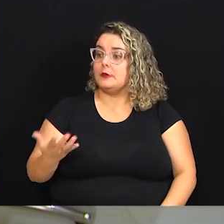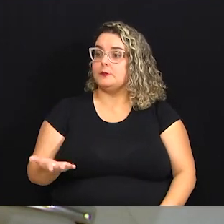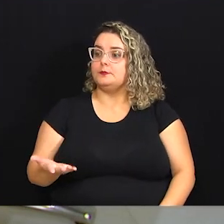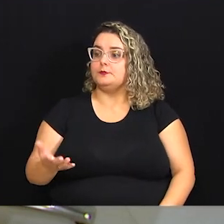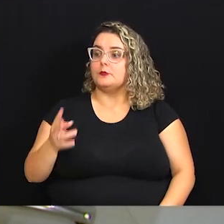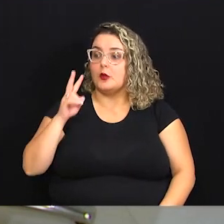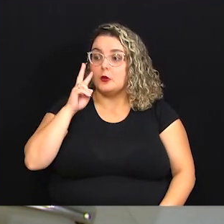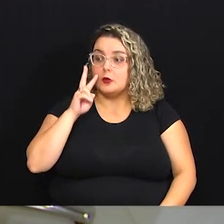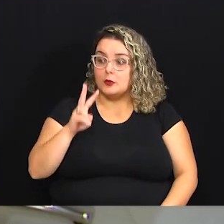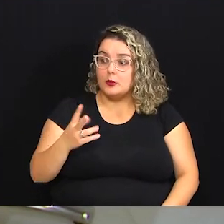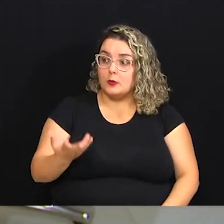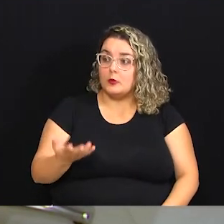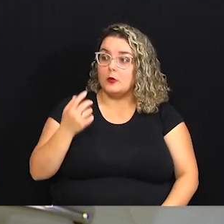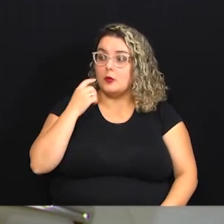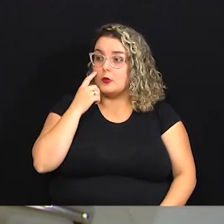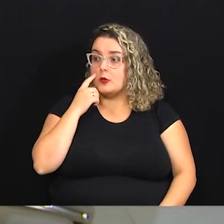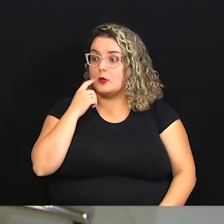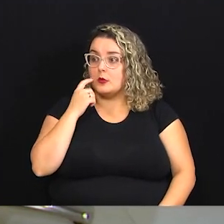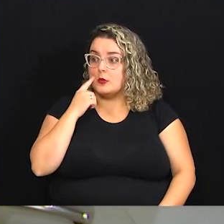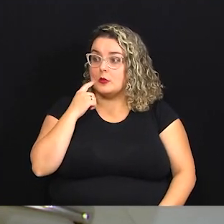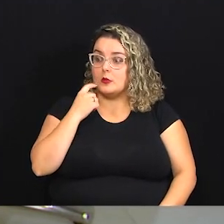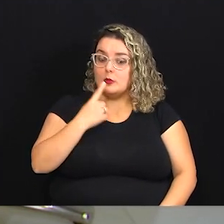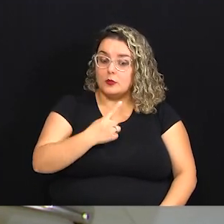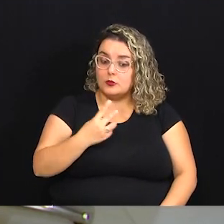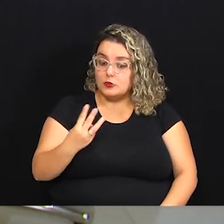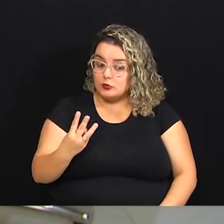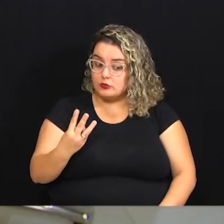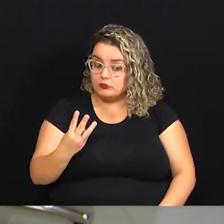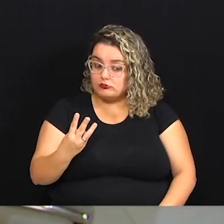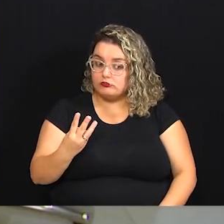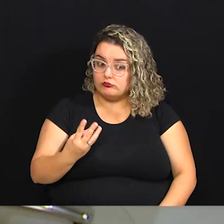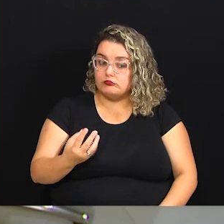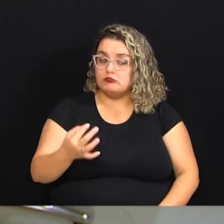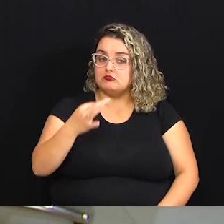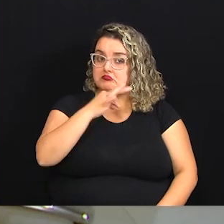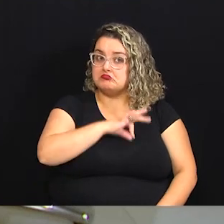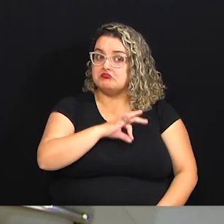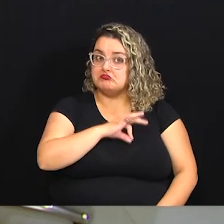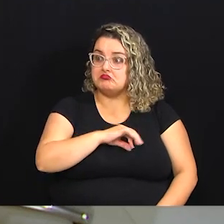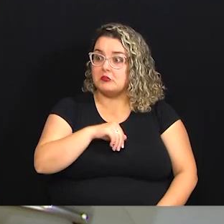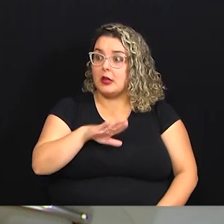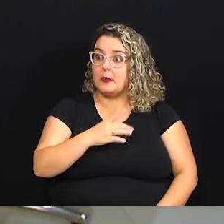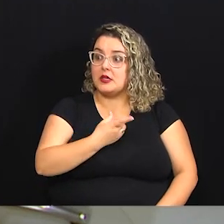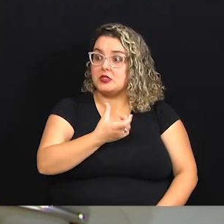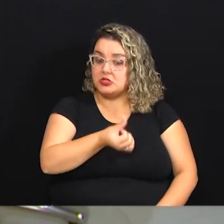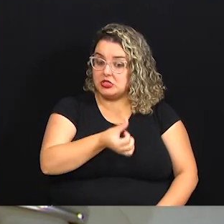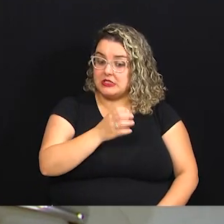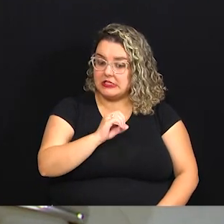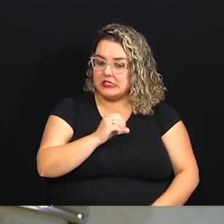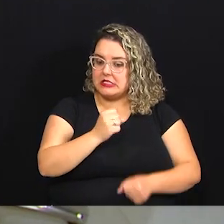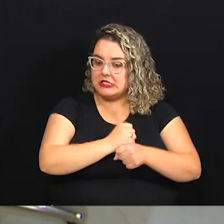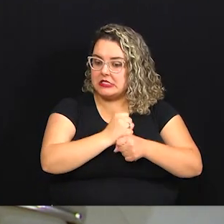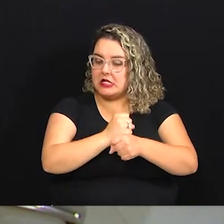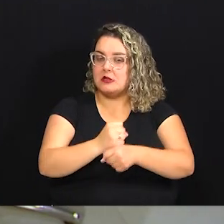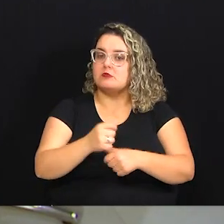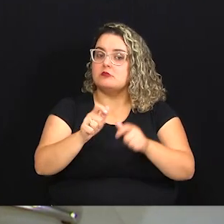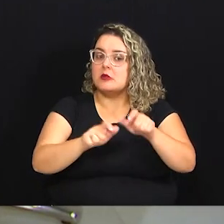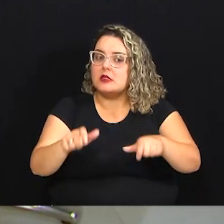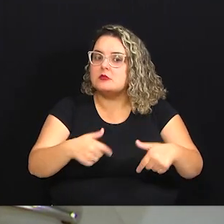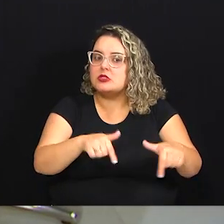Eli, eu dei uma olhada aqui, o 13º é uma conquista que já existe há mais de 60 anos para o